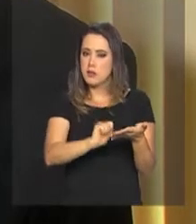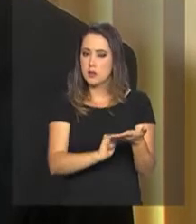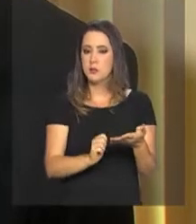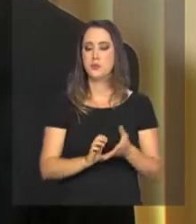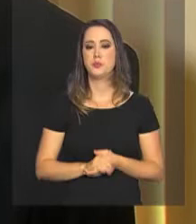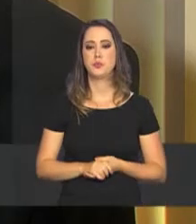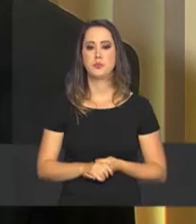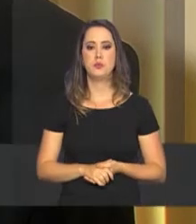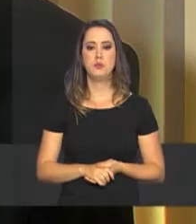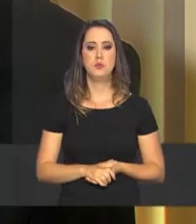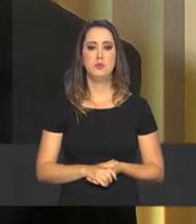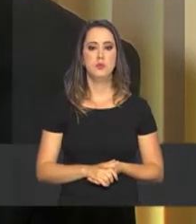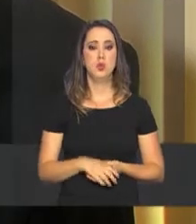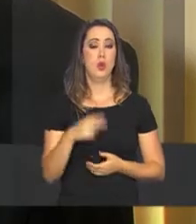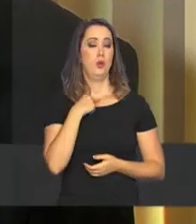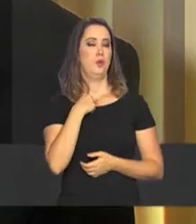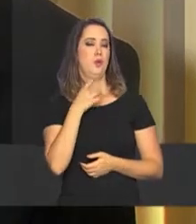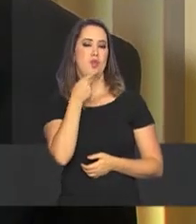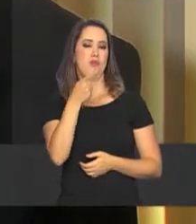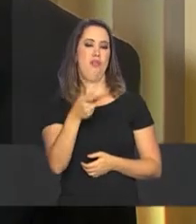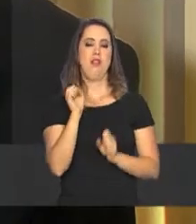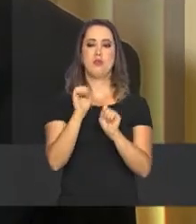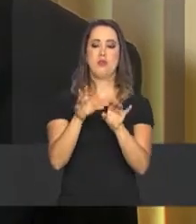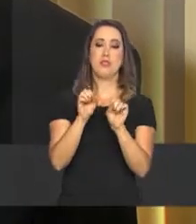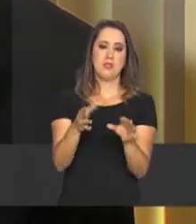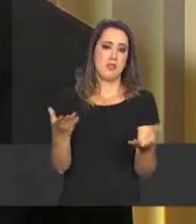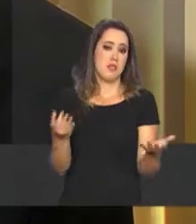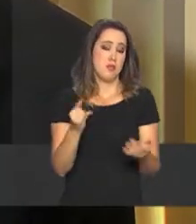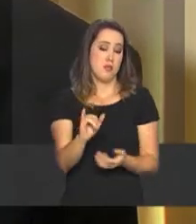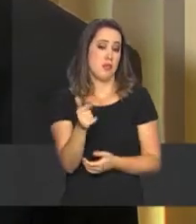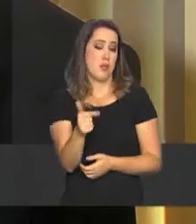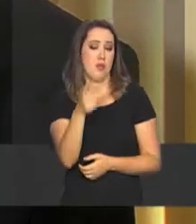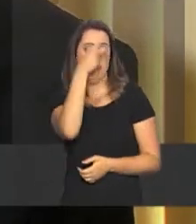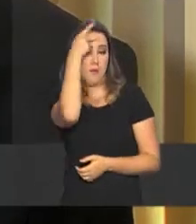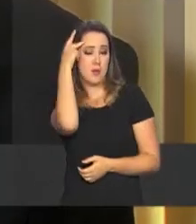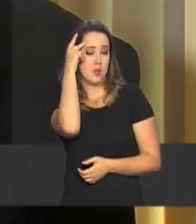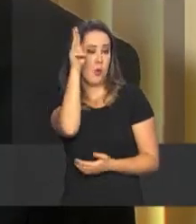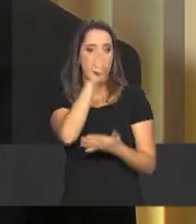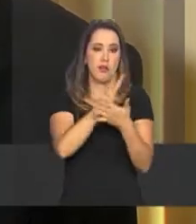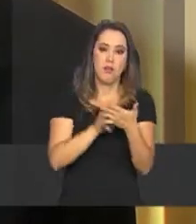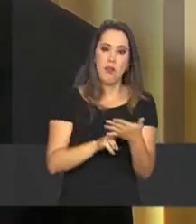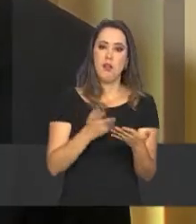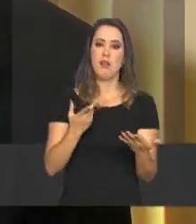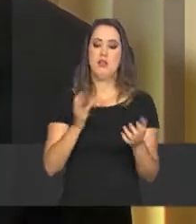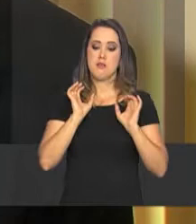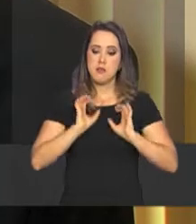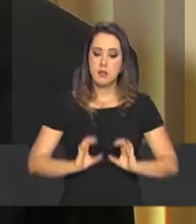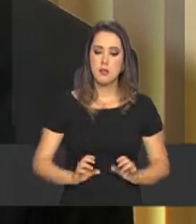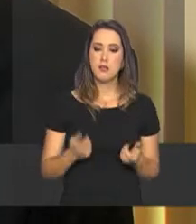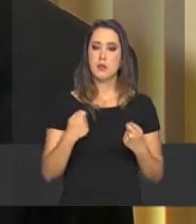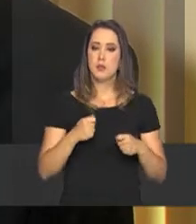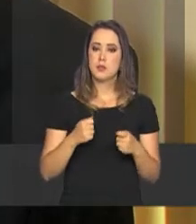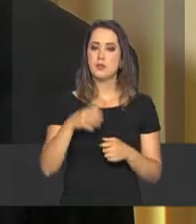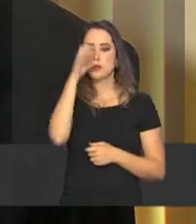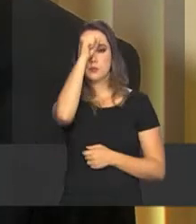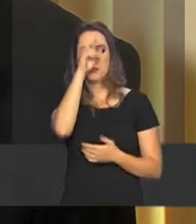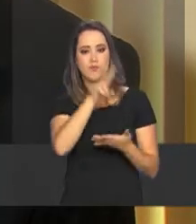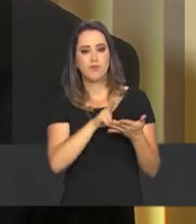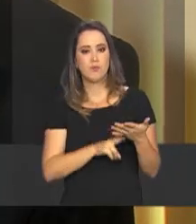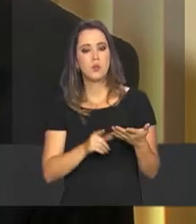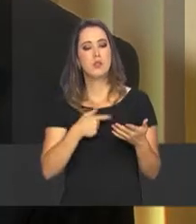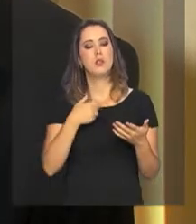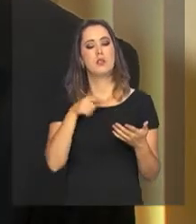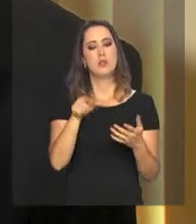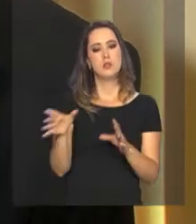absolutamente no desenvolvimento da educação sem formar leitores em formar cidadãos e este acaba sendo um caminho totalmente